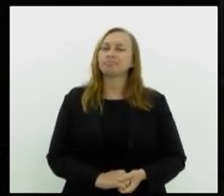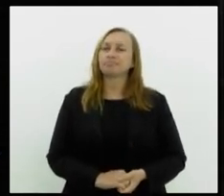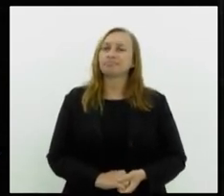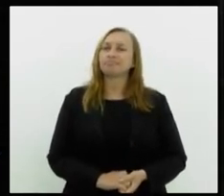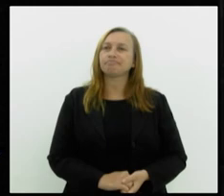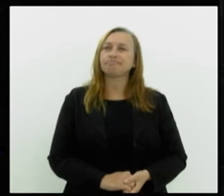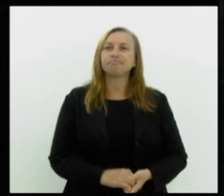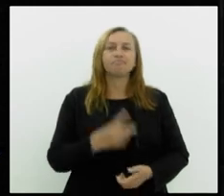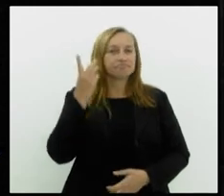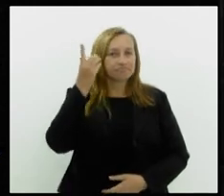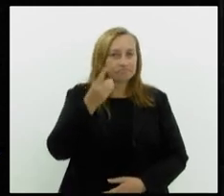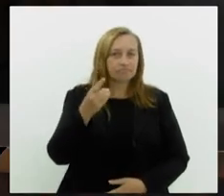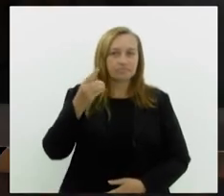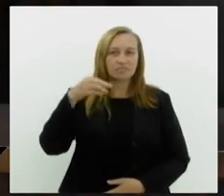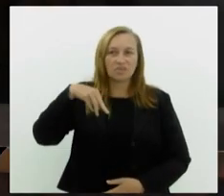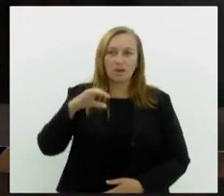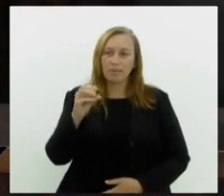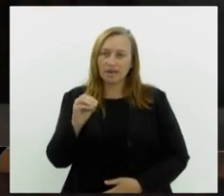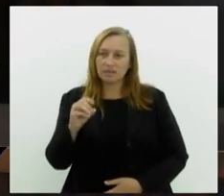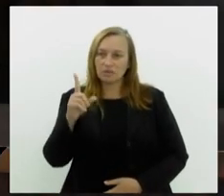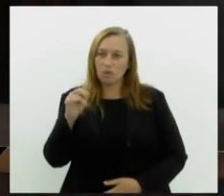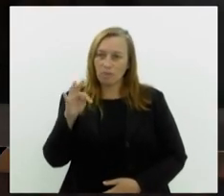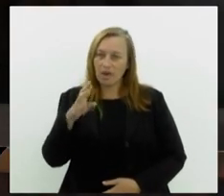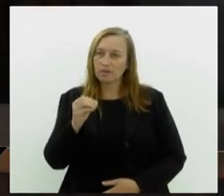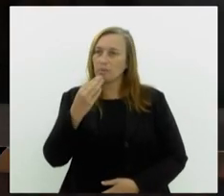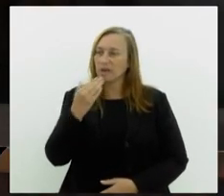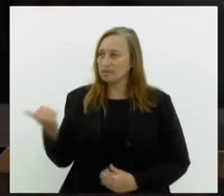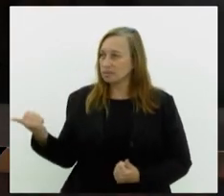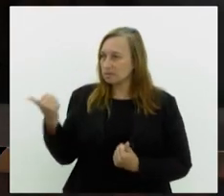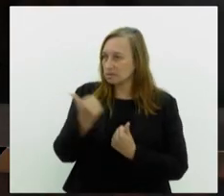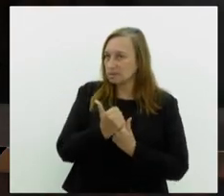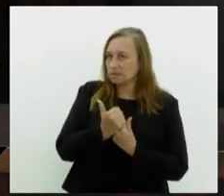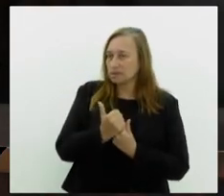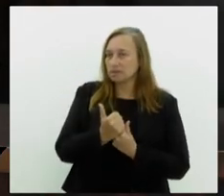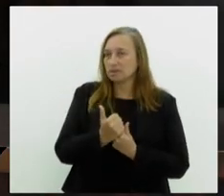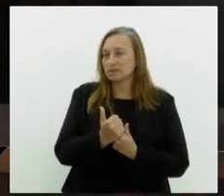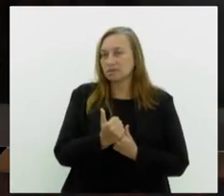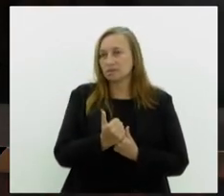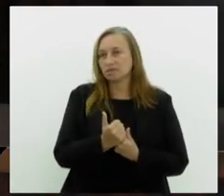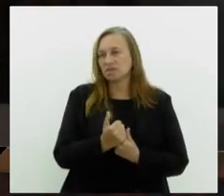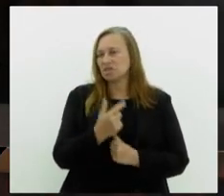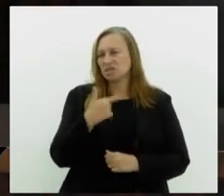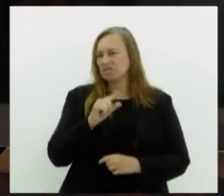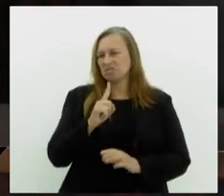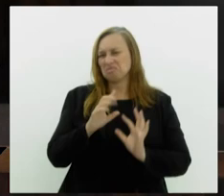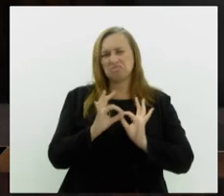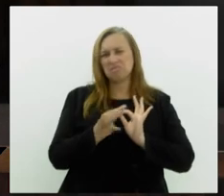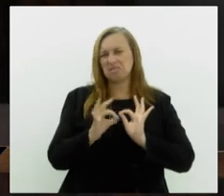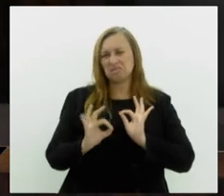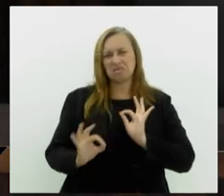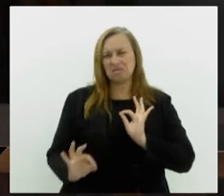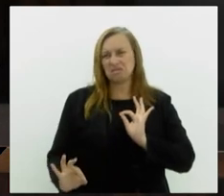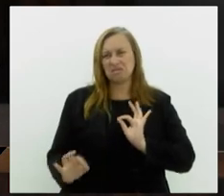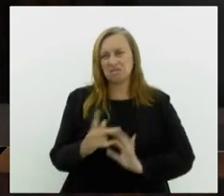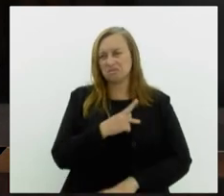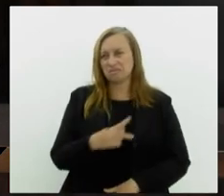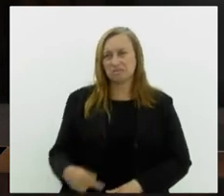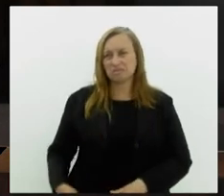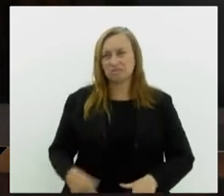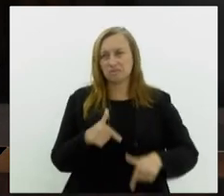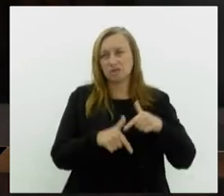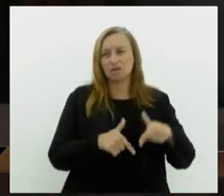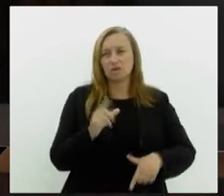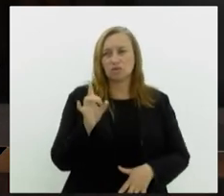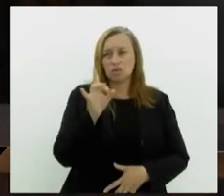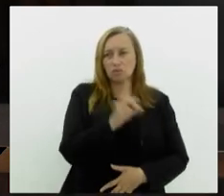Nobre deputado Márcio Galberto, peço que Vossa Excelência assuma momentaneamente, não vou me estender muito à presidência dos trabalhos, porque sou o último